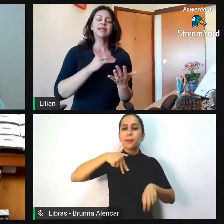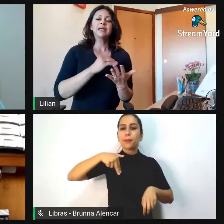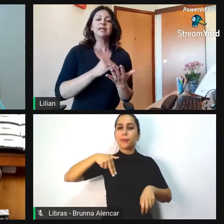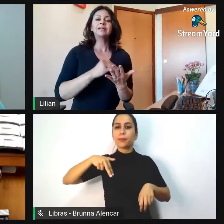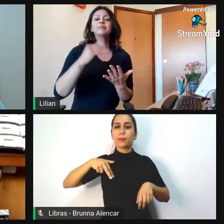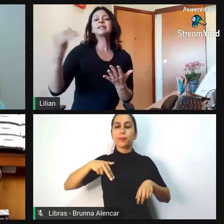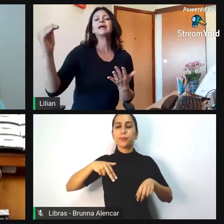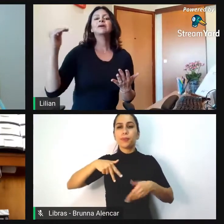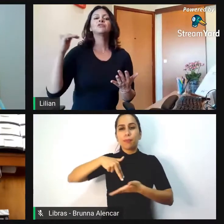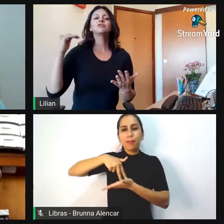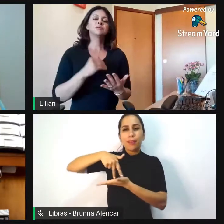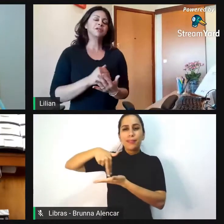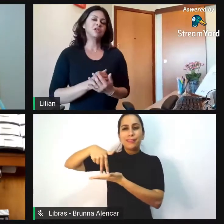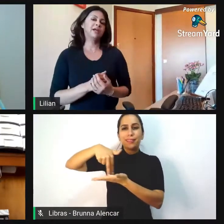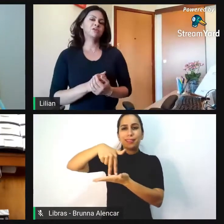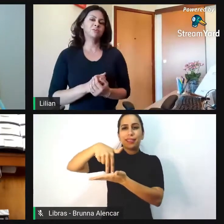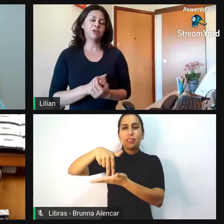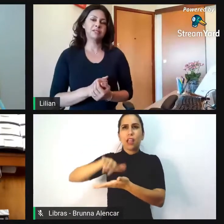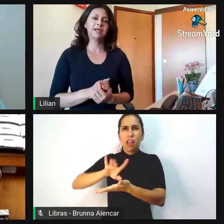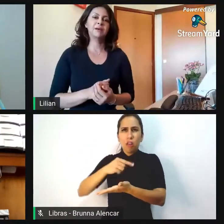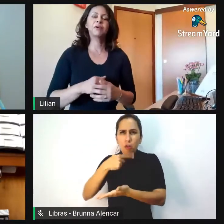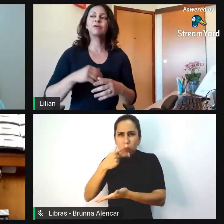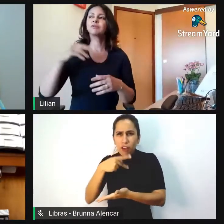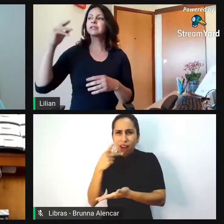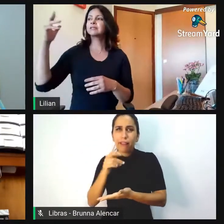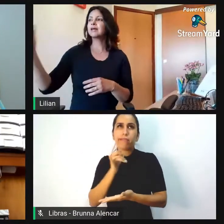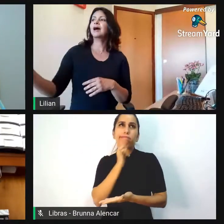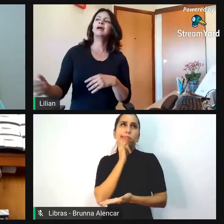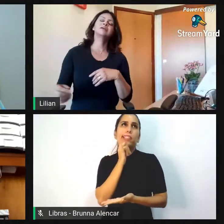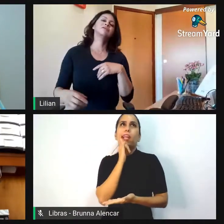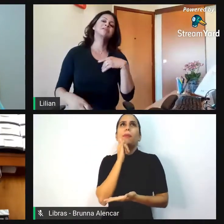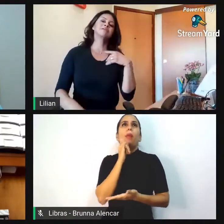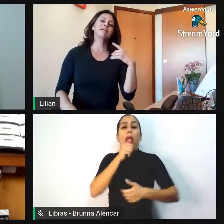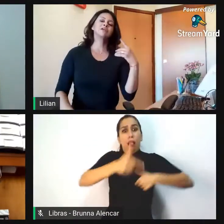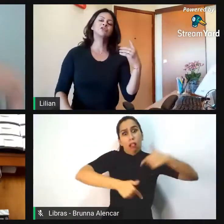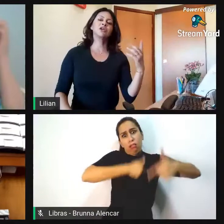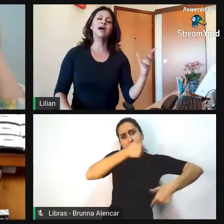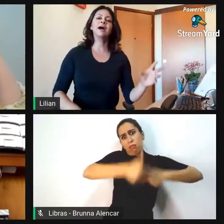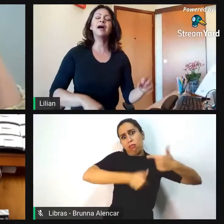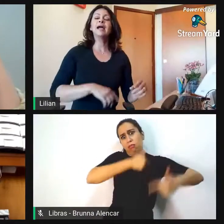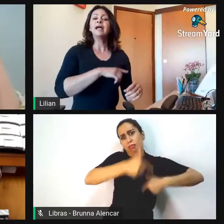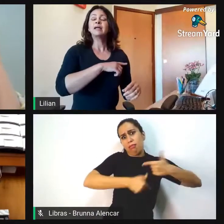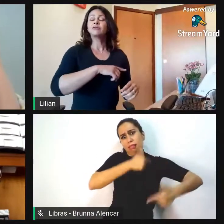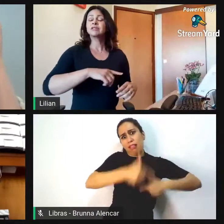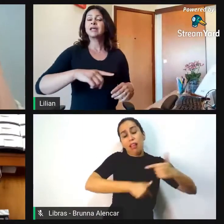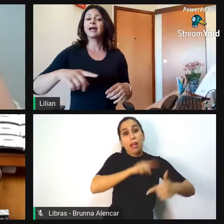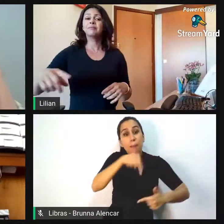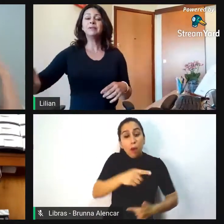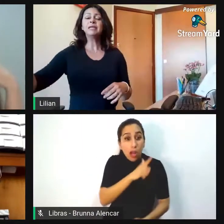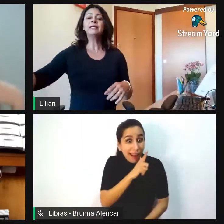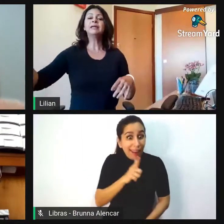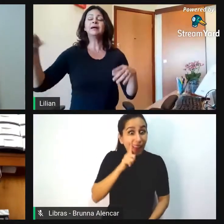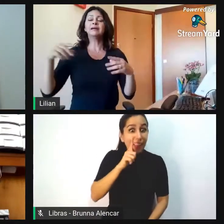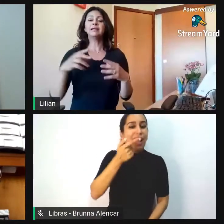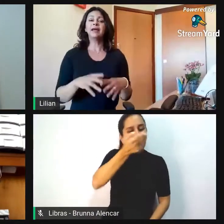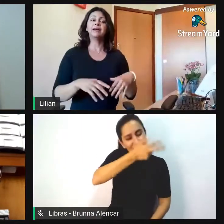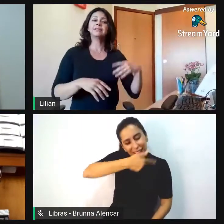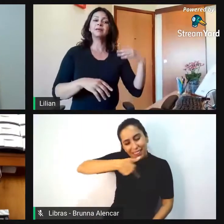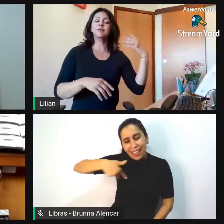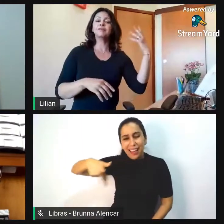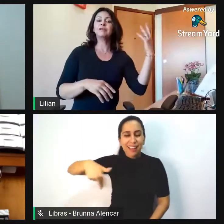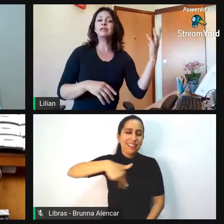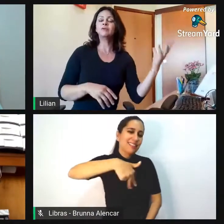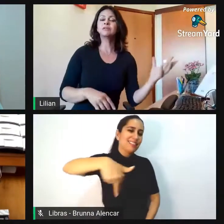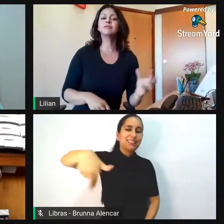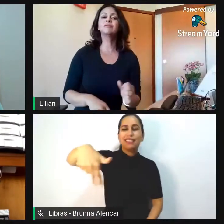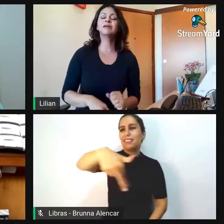pausa da metade do expediente, por exemplo, que você sai, que você vai lanchar, que você caminha, né? Essa